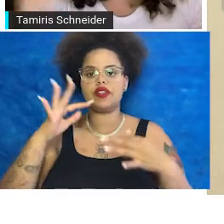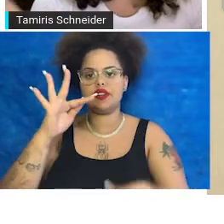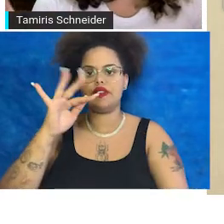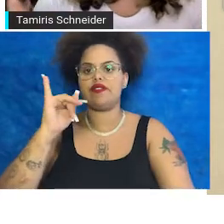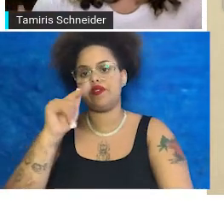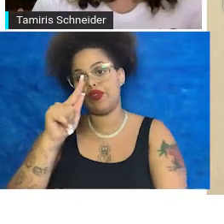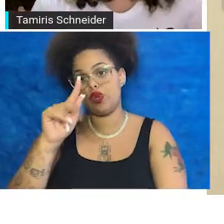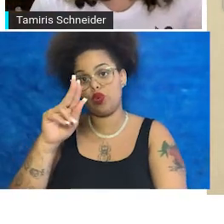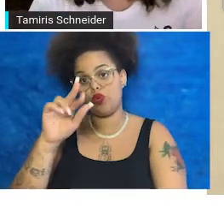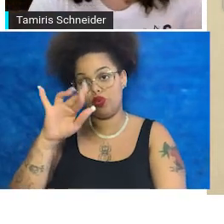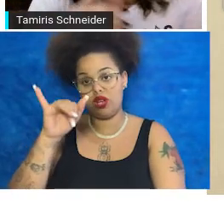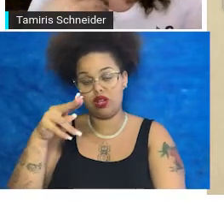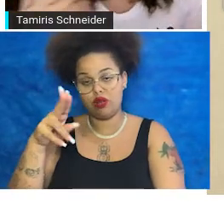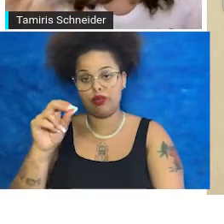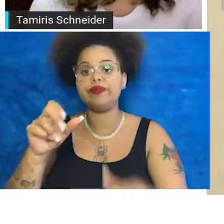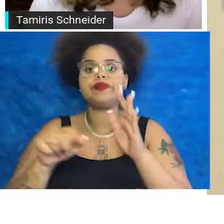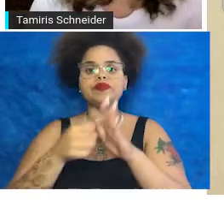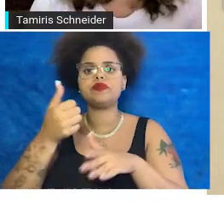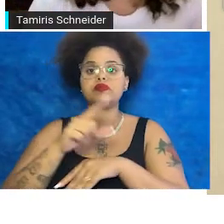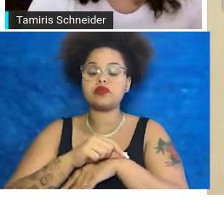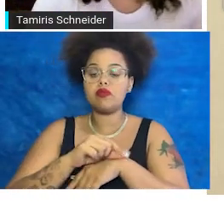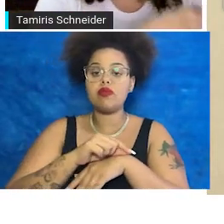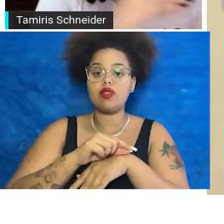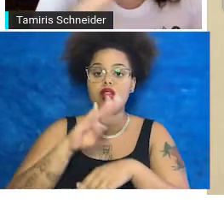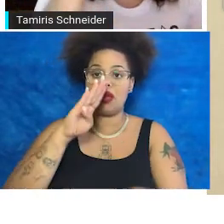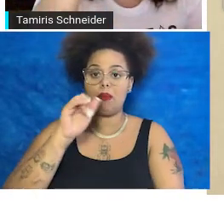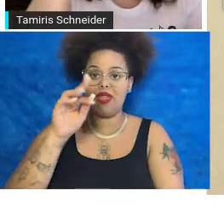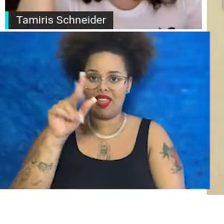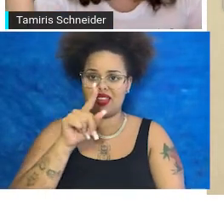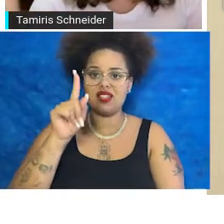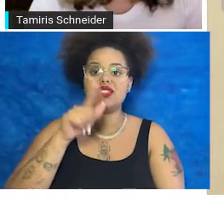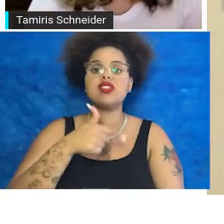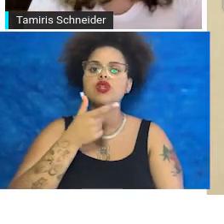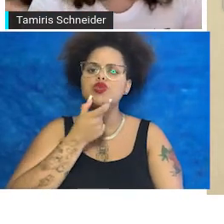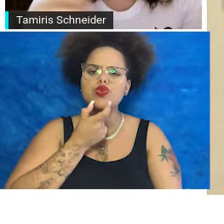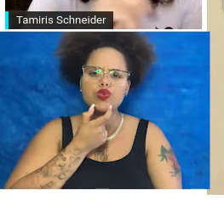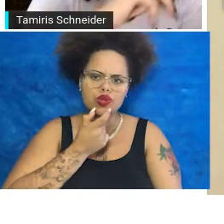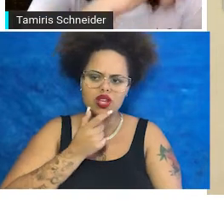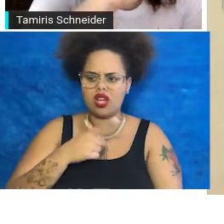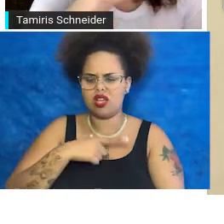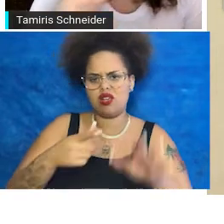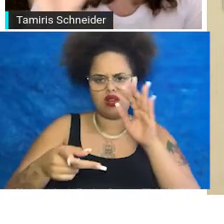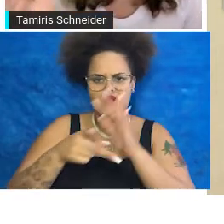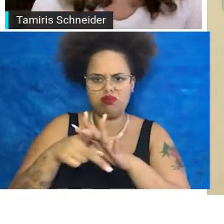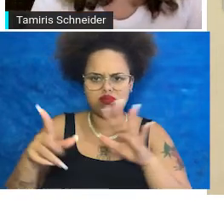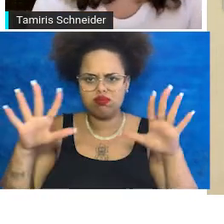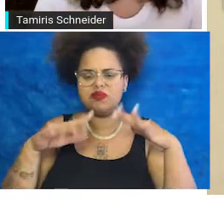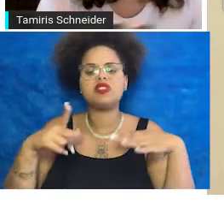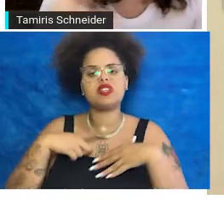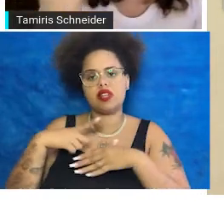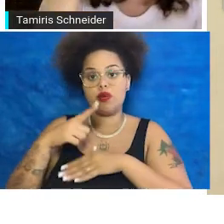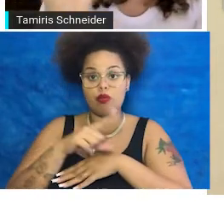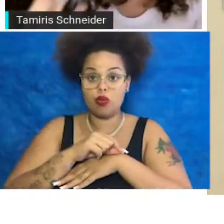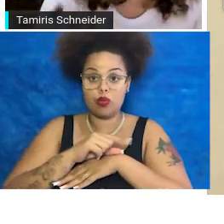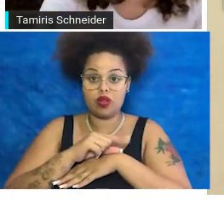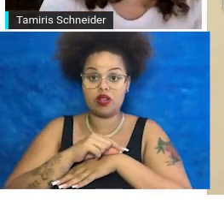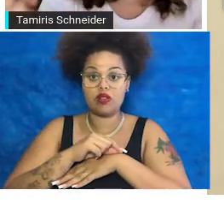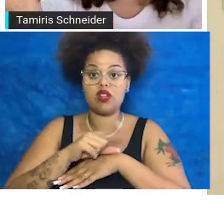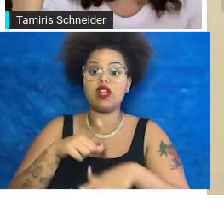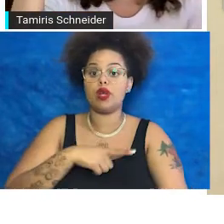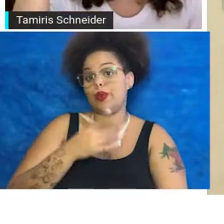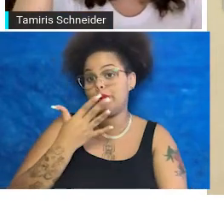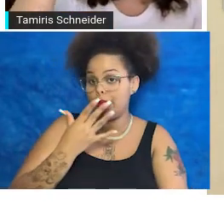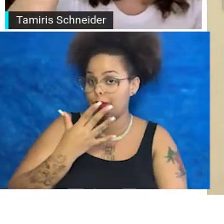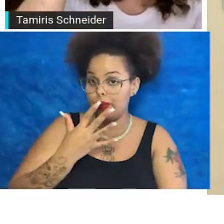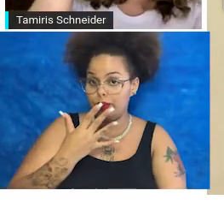Primeiro momento, a Beatriz é solteira, ainda tem os seus próprios ideais, ainda tem um momento dela. Então a gente tem cor, a